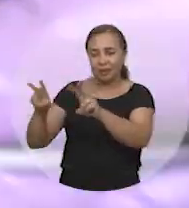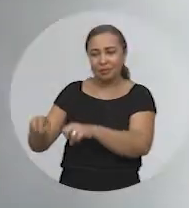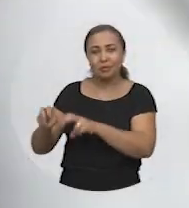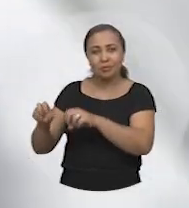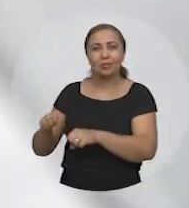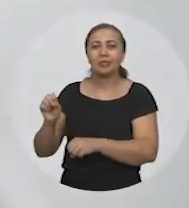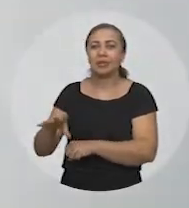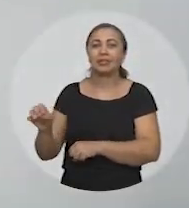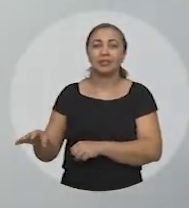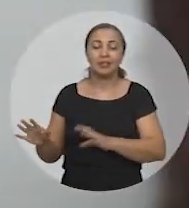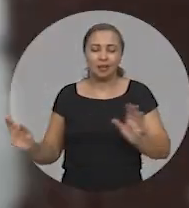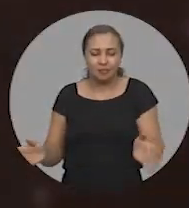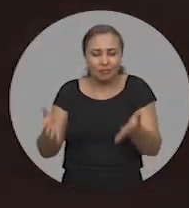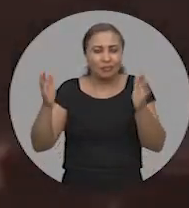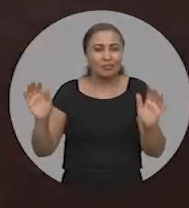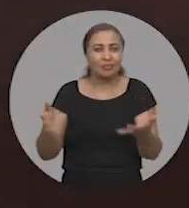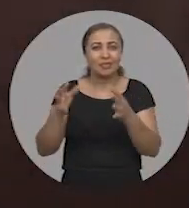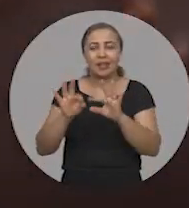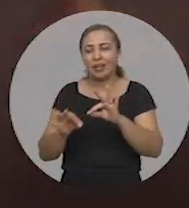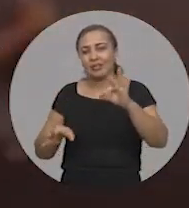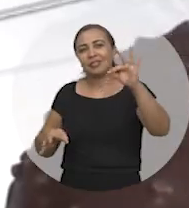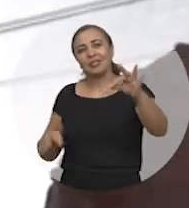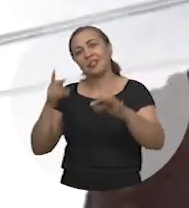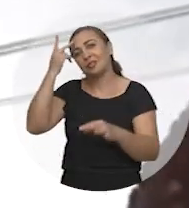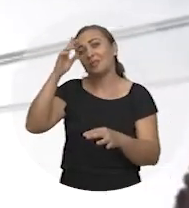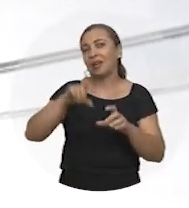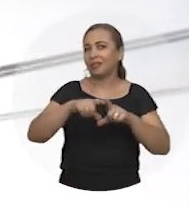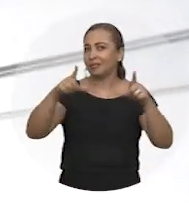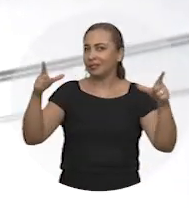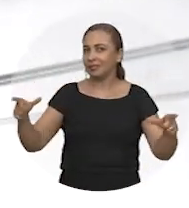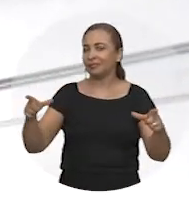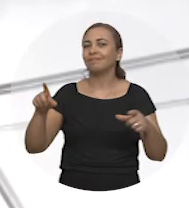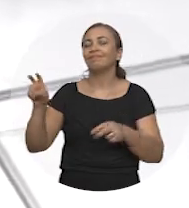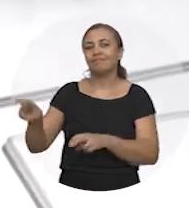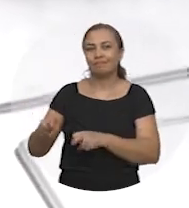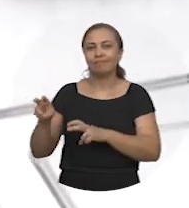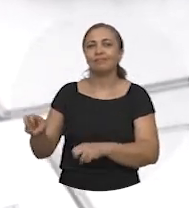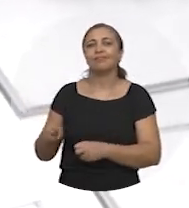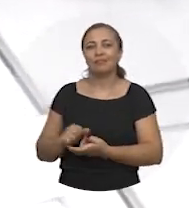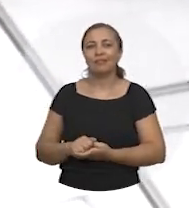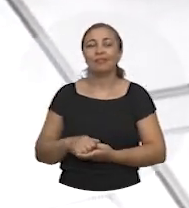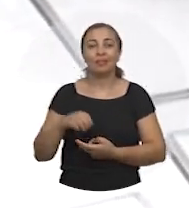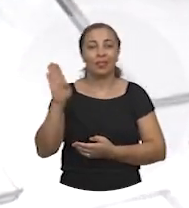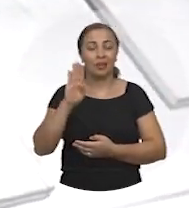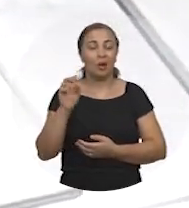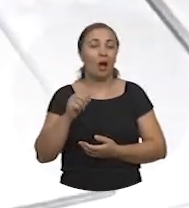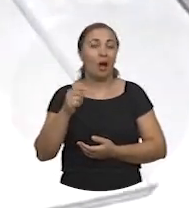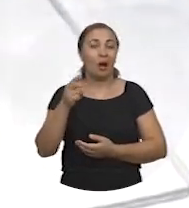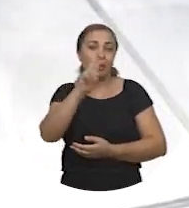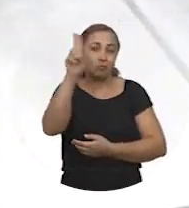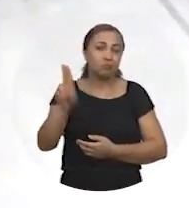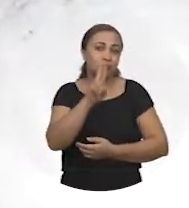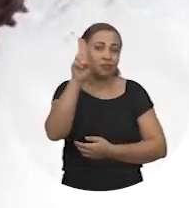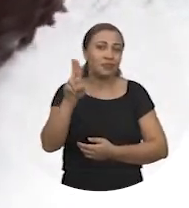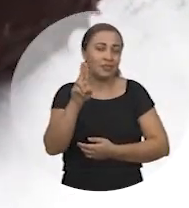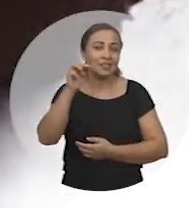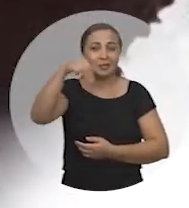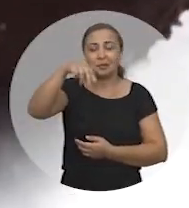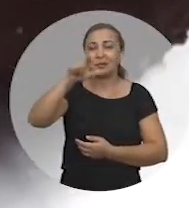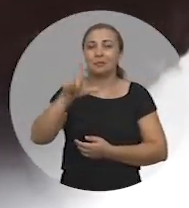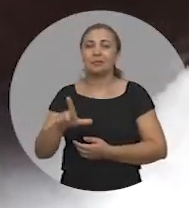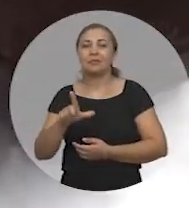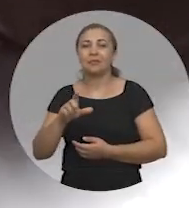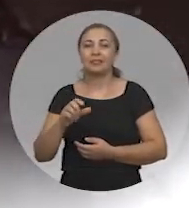pequenos produtores e também daí vai se estendendo logicamente aos grandes produtores né a reutilização